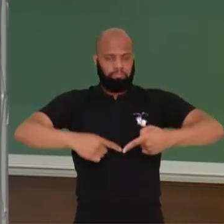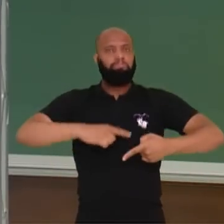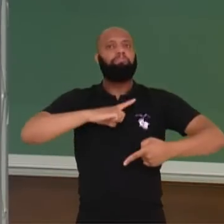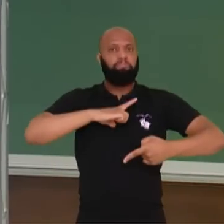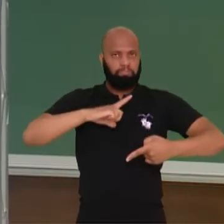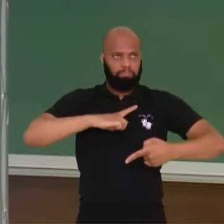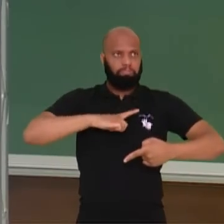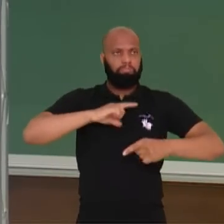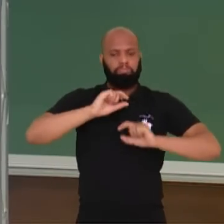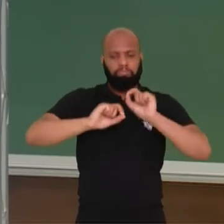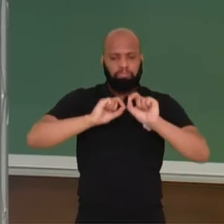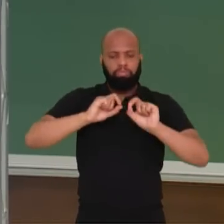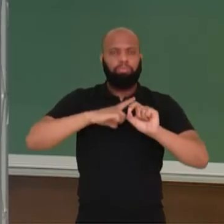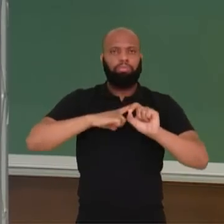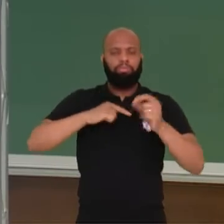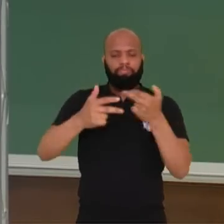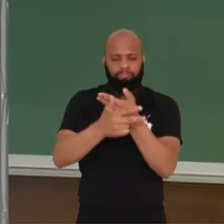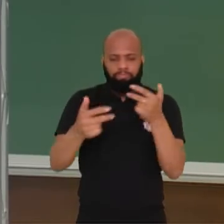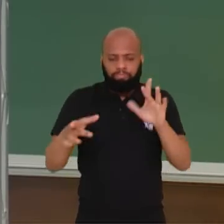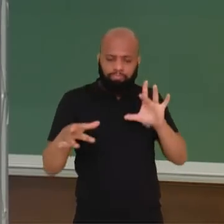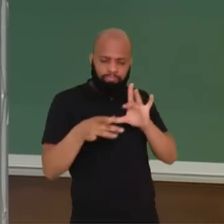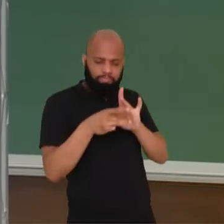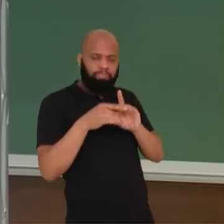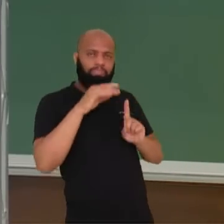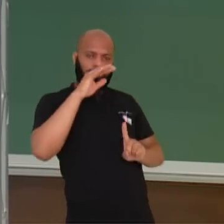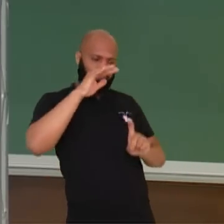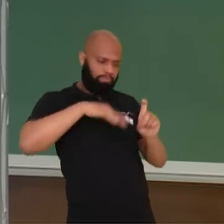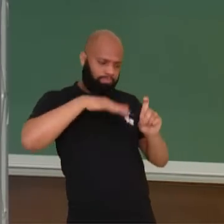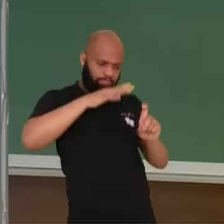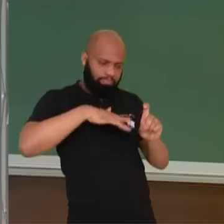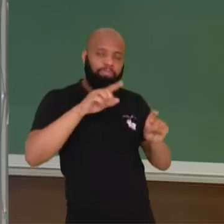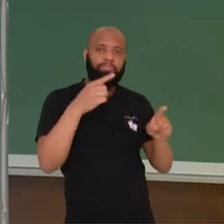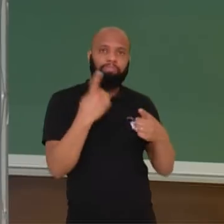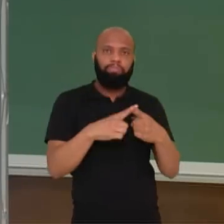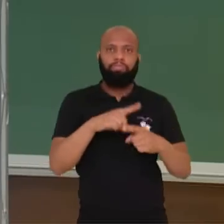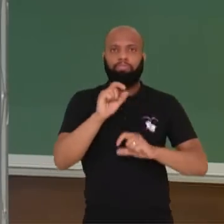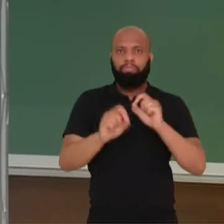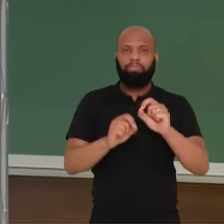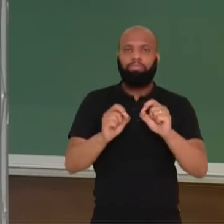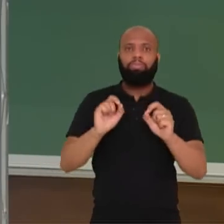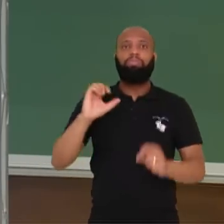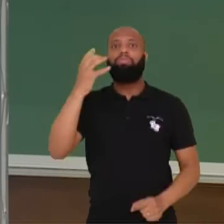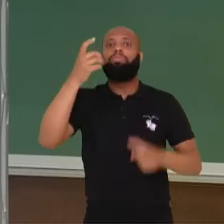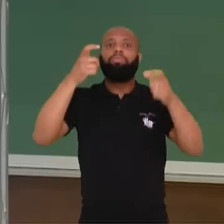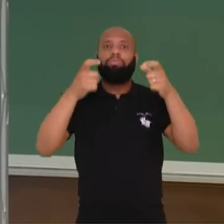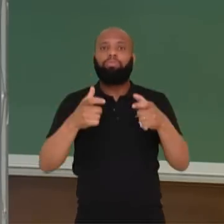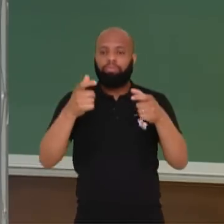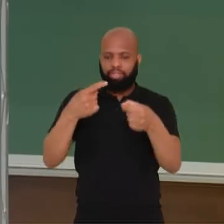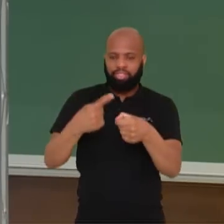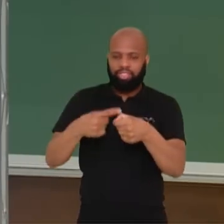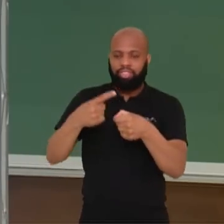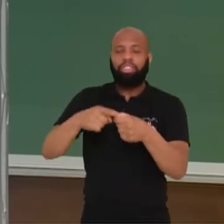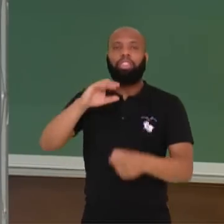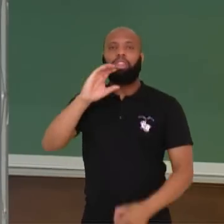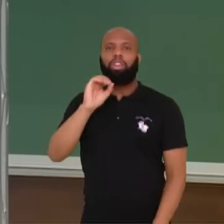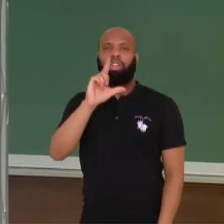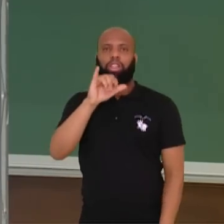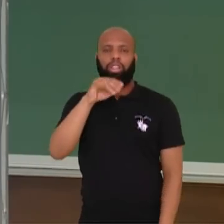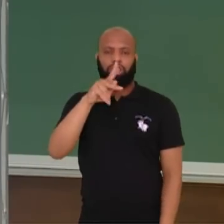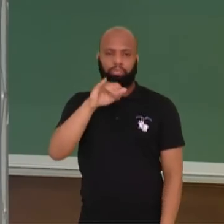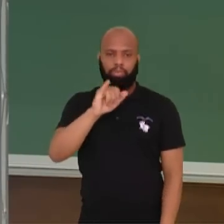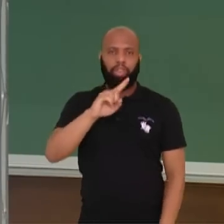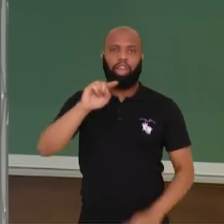que envolvia elementos mitológicos, né? Lembra-se que as Olimpíadas em Olímpia eram feitas em homenagem, em honra